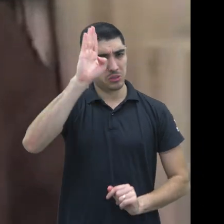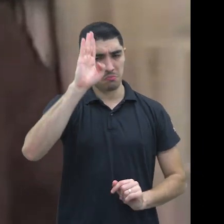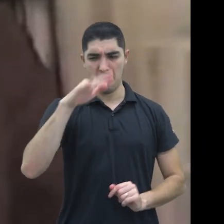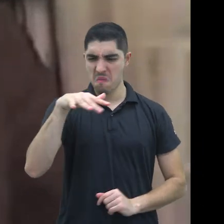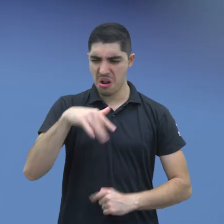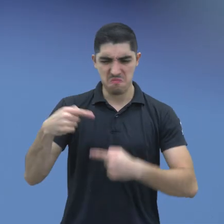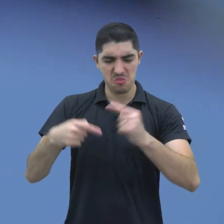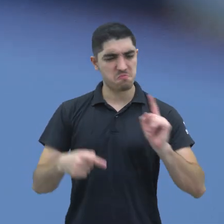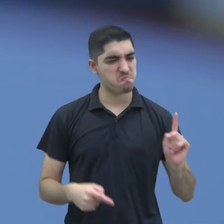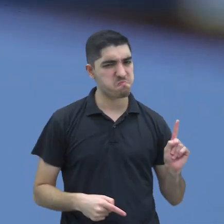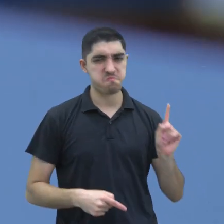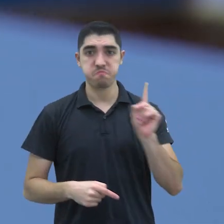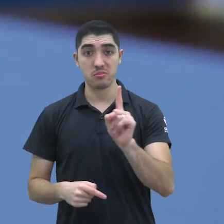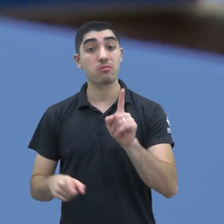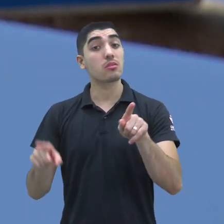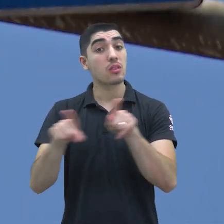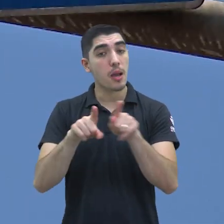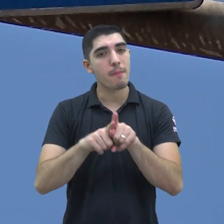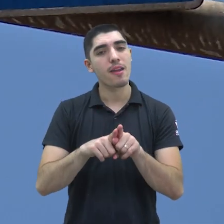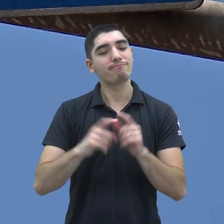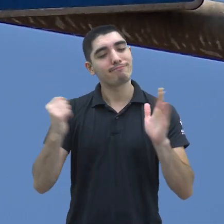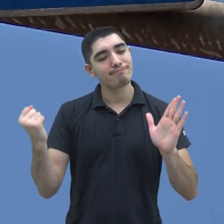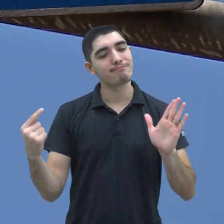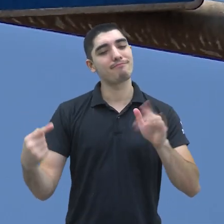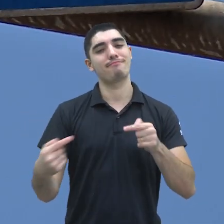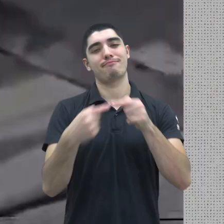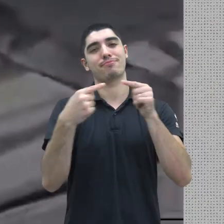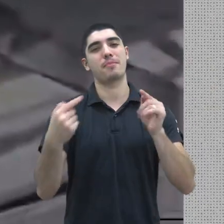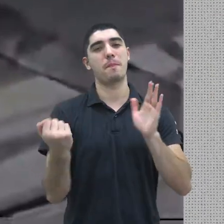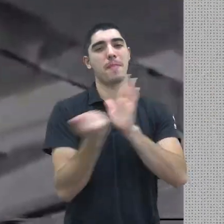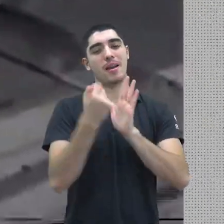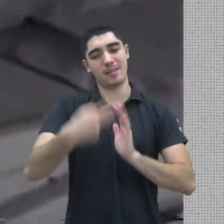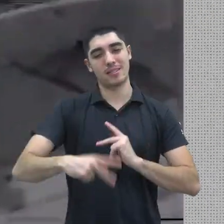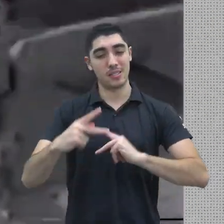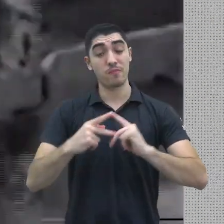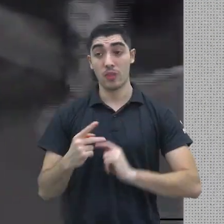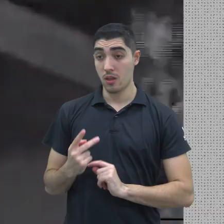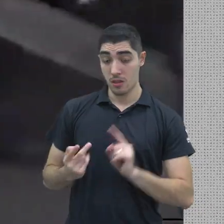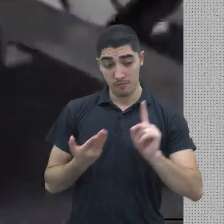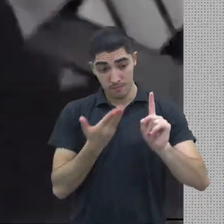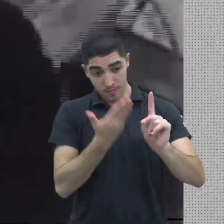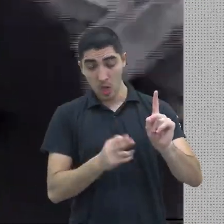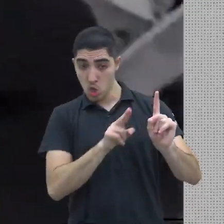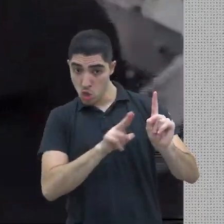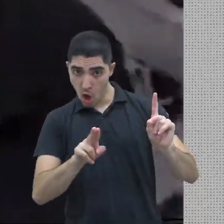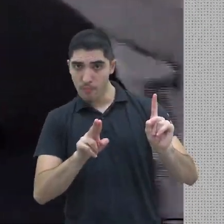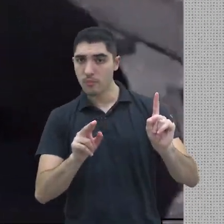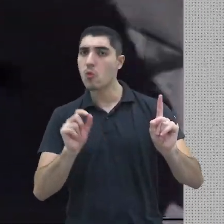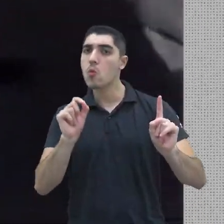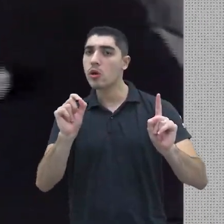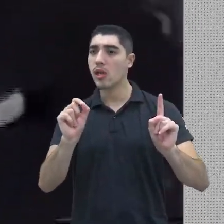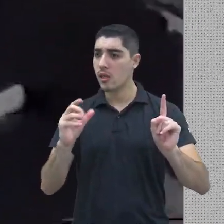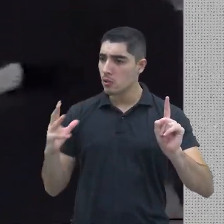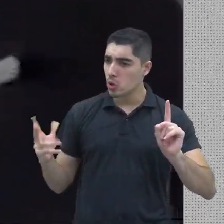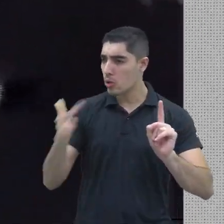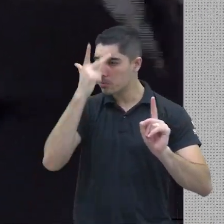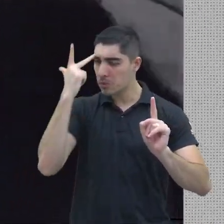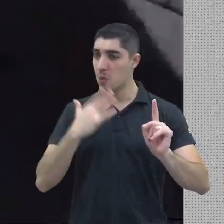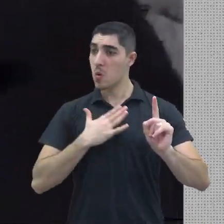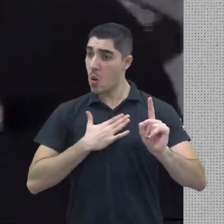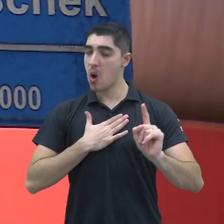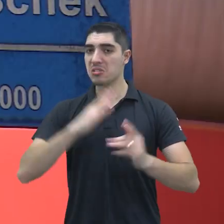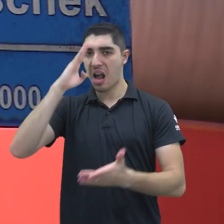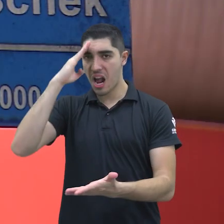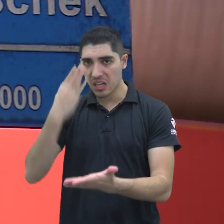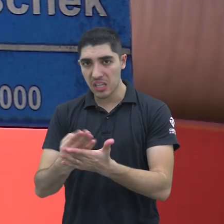política brasileira e se eternizou também na história de São José. Seu nome serve de legado para aqueles que acreditam no desenvolvimento do